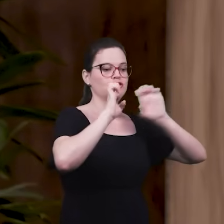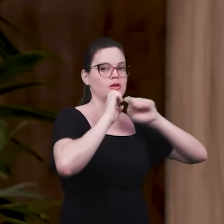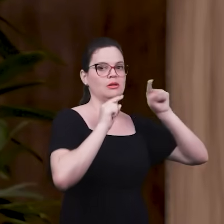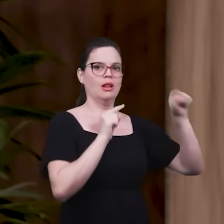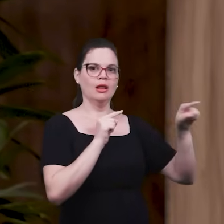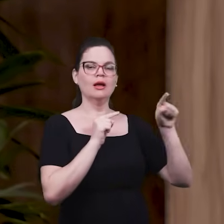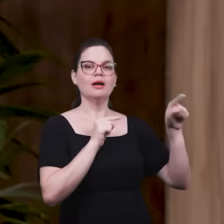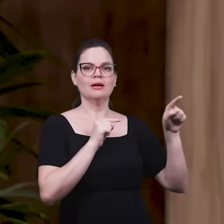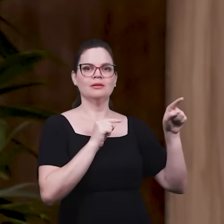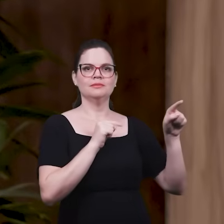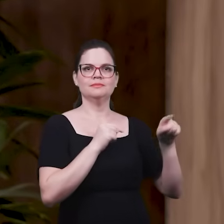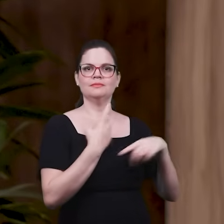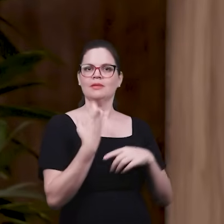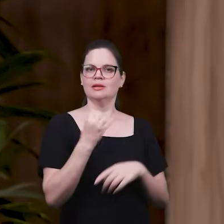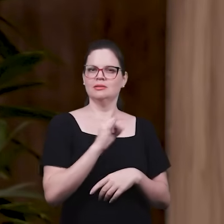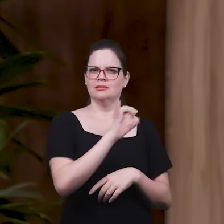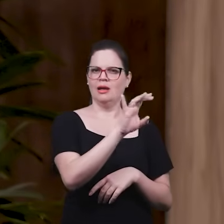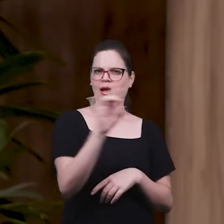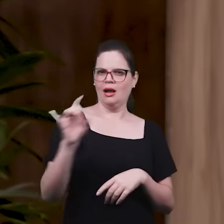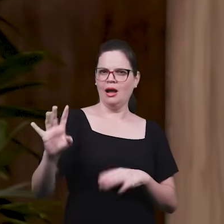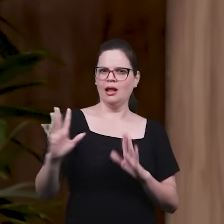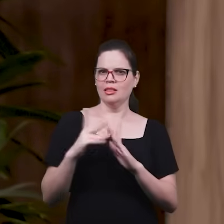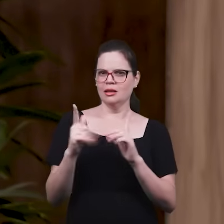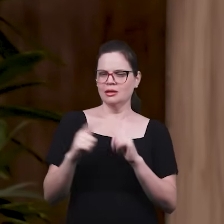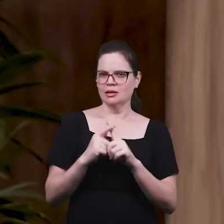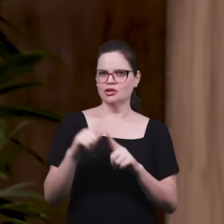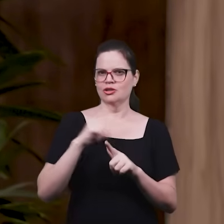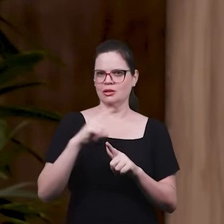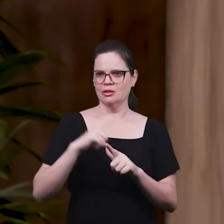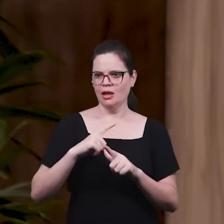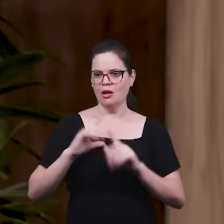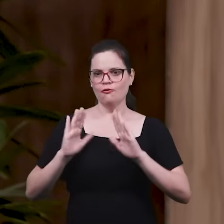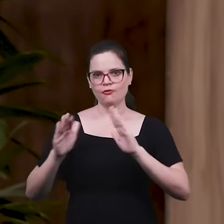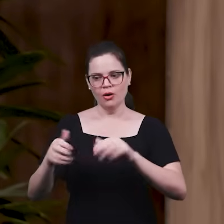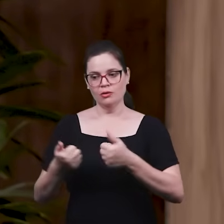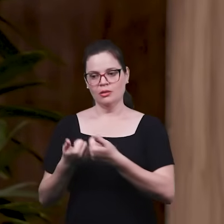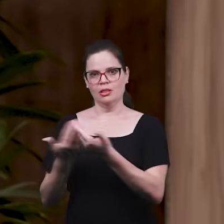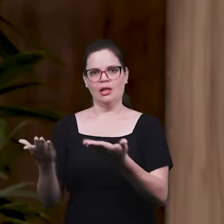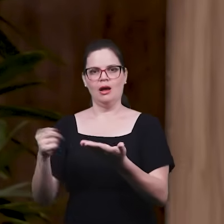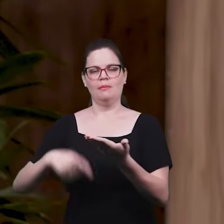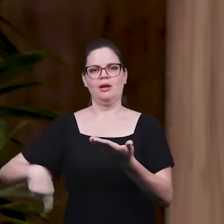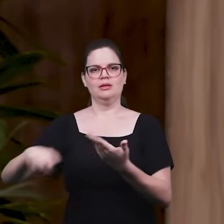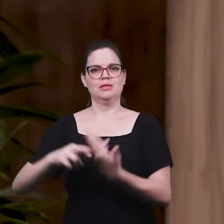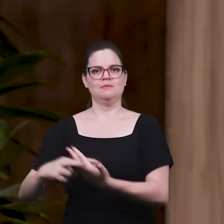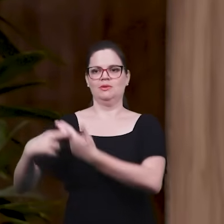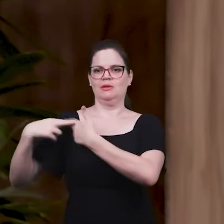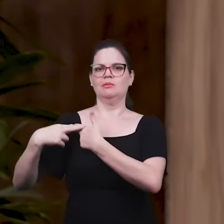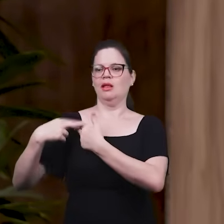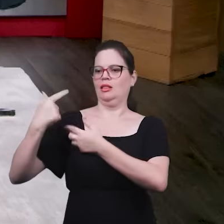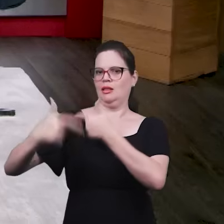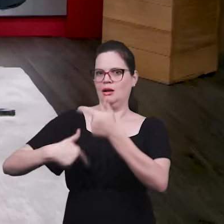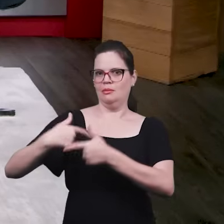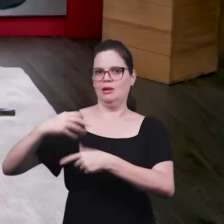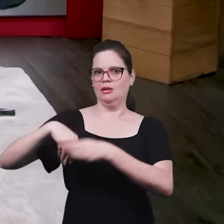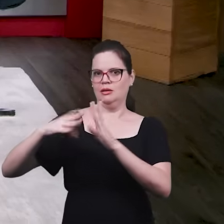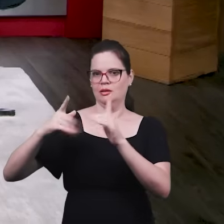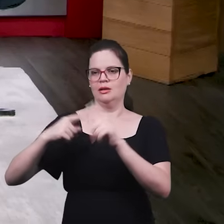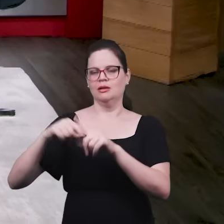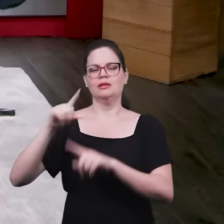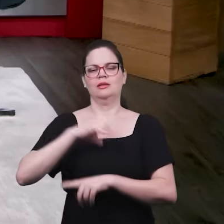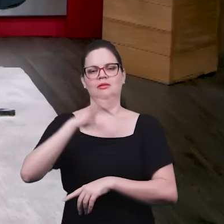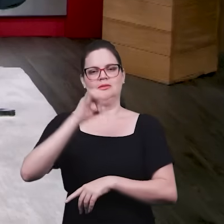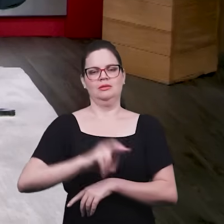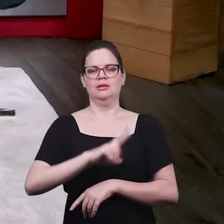cada igreja pudesse ter um trabalho com os jovens, nós cremos que fará toda a diferença. Muito